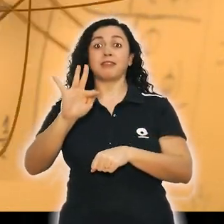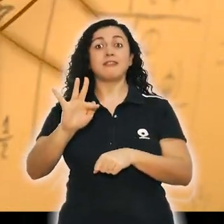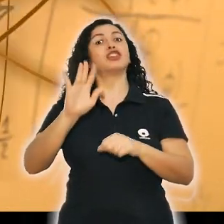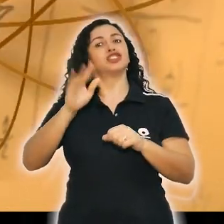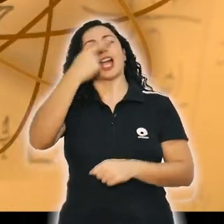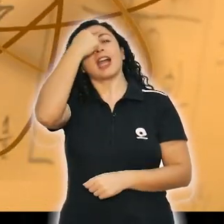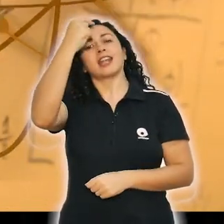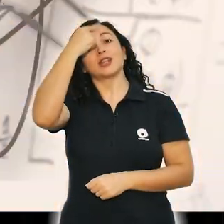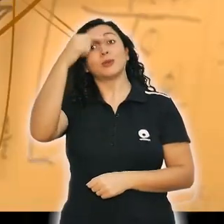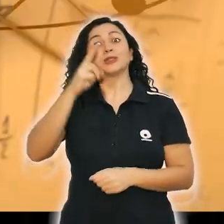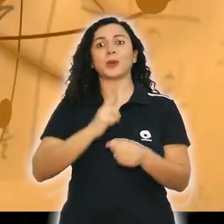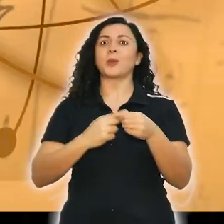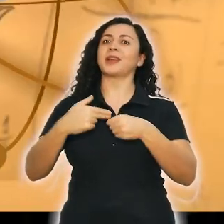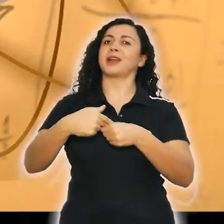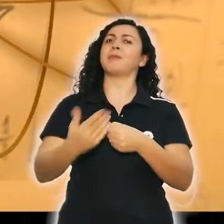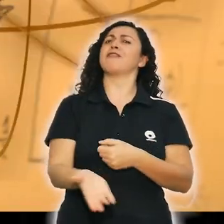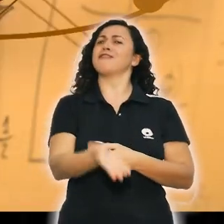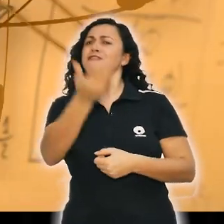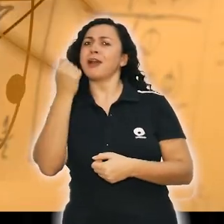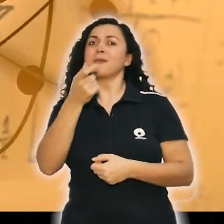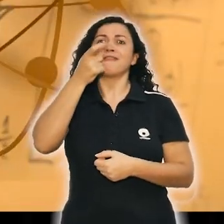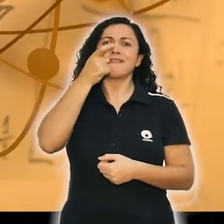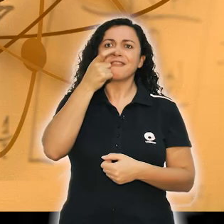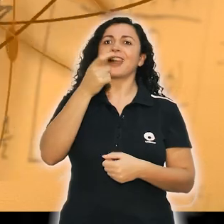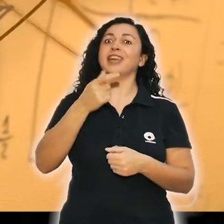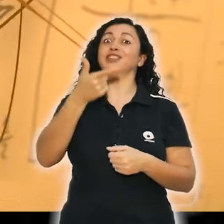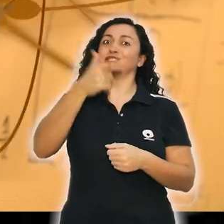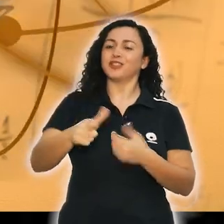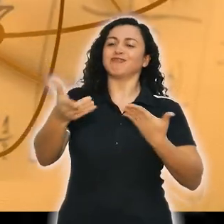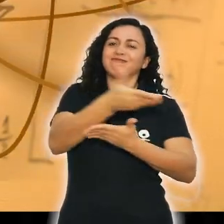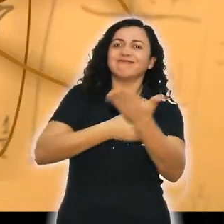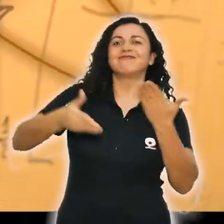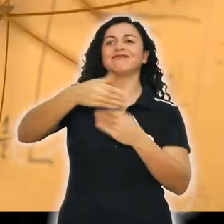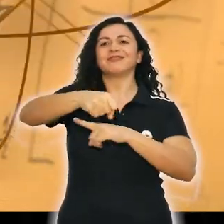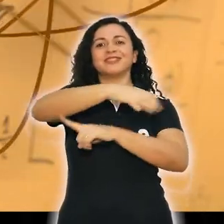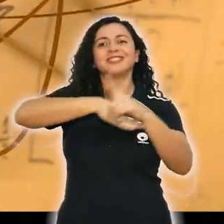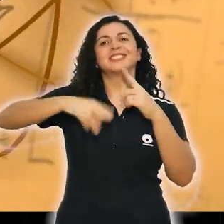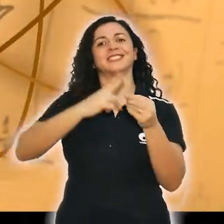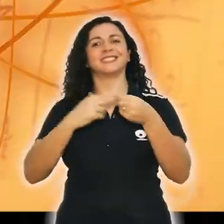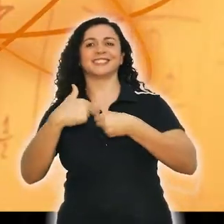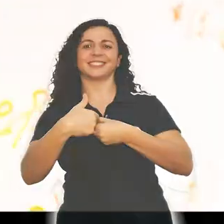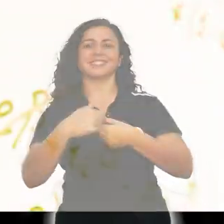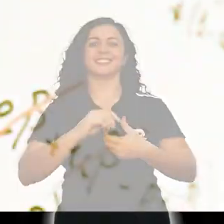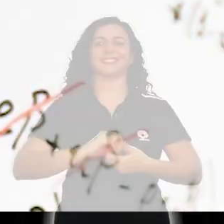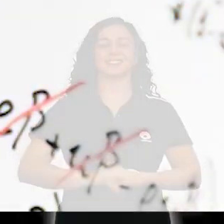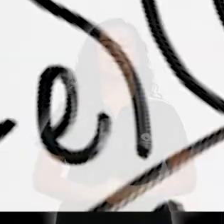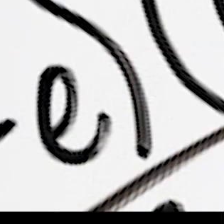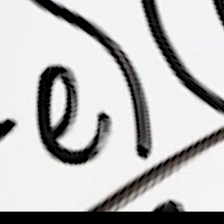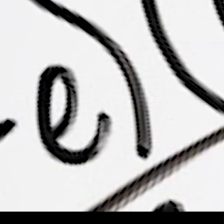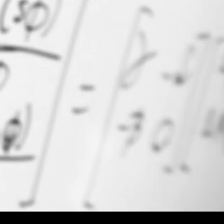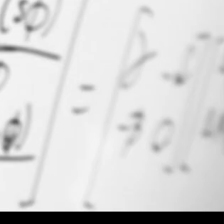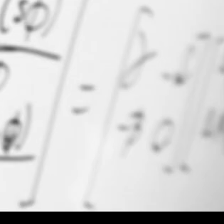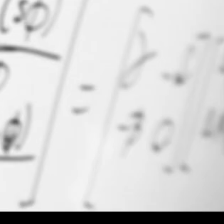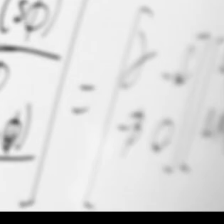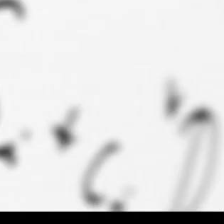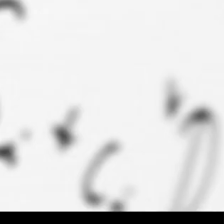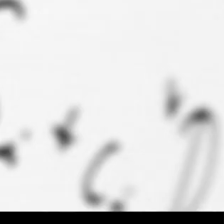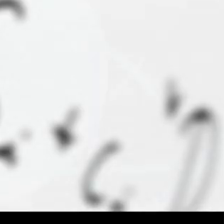da Unicamp. Venha conosco conferir mais essa interação da Unicamp com a sociedade.